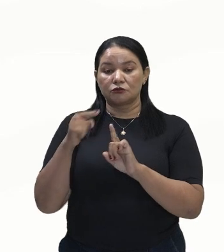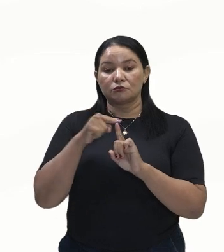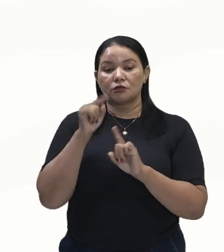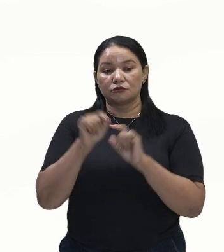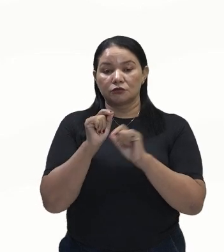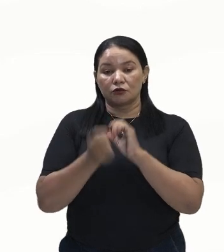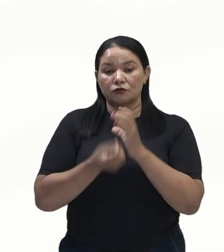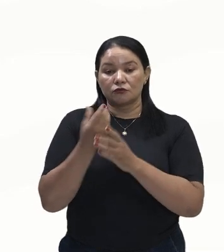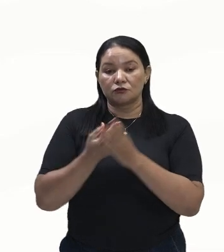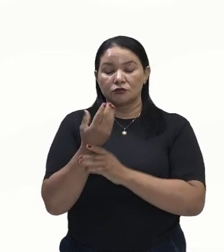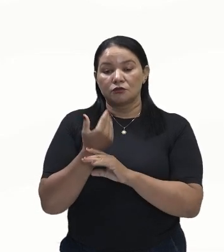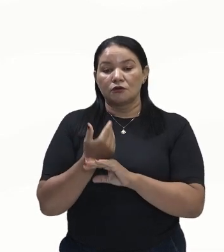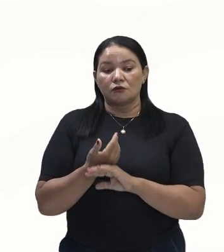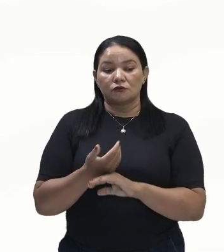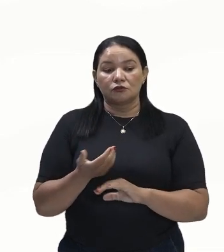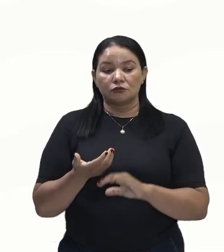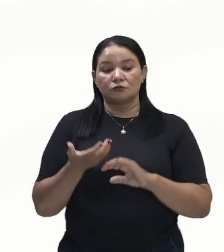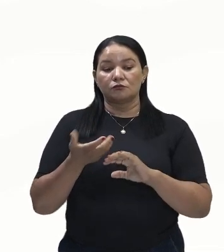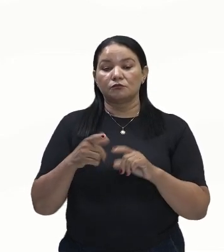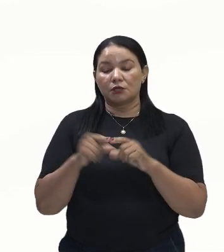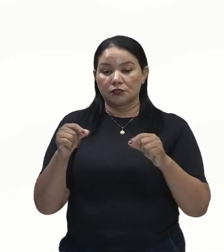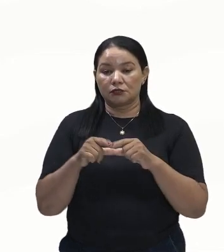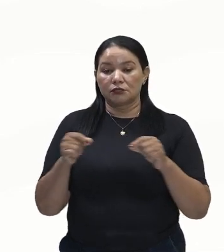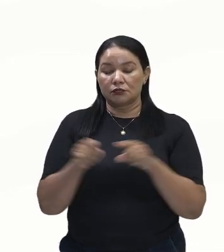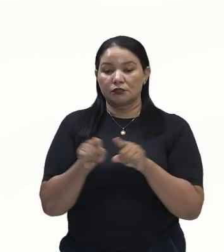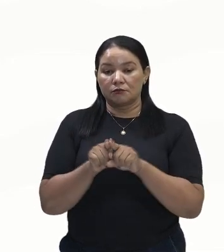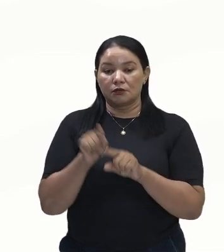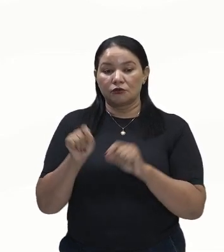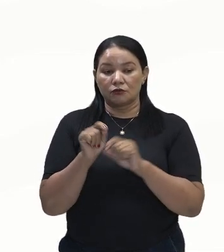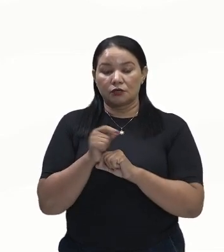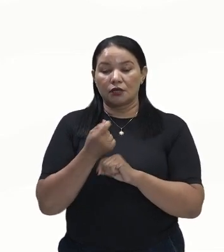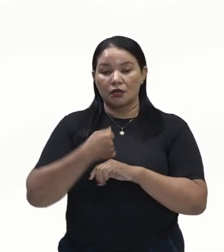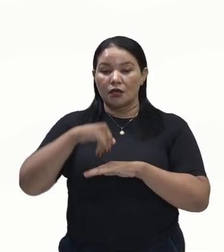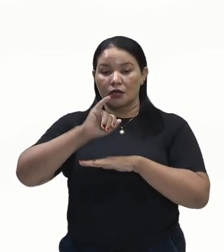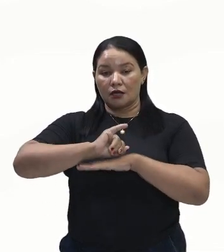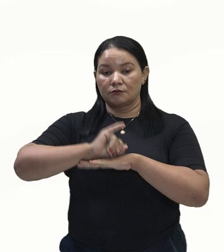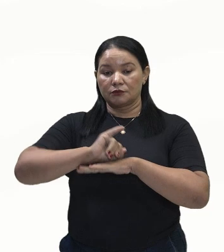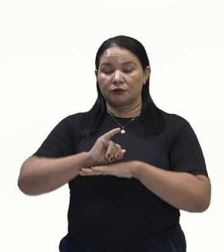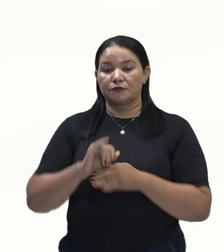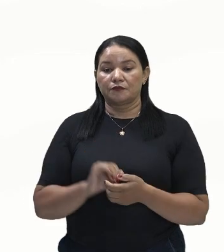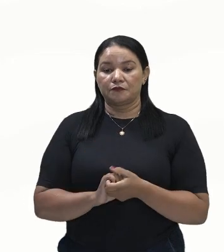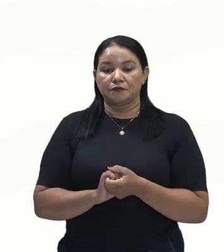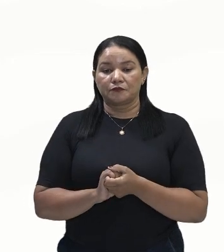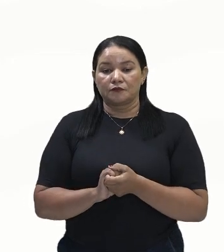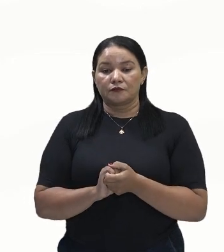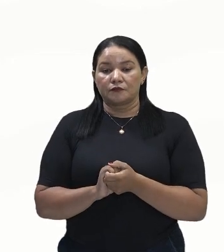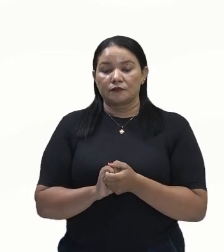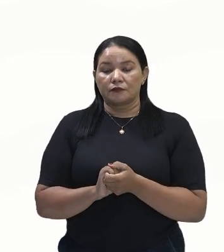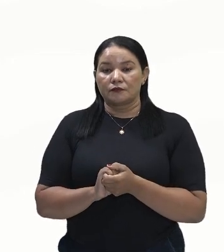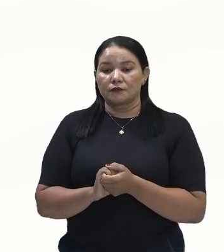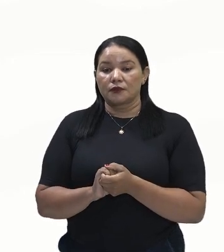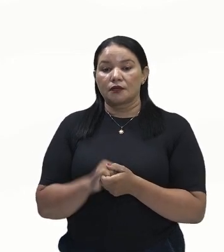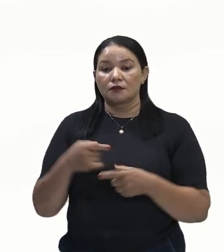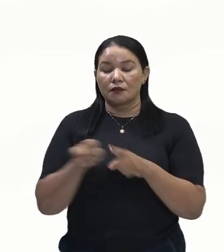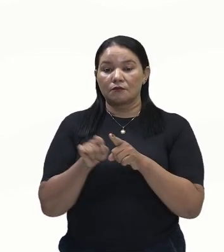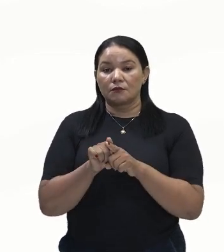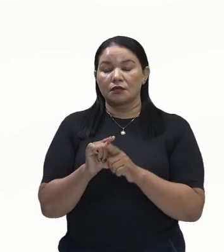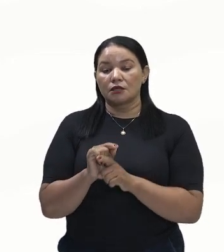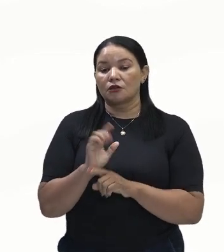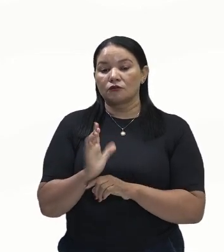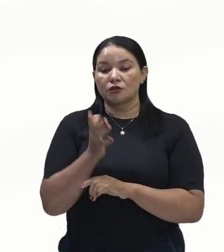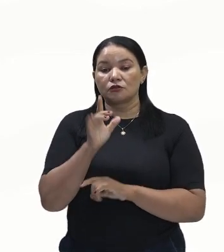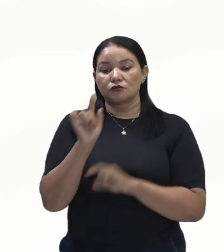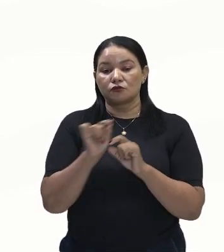de Brasília, que atualmente é a nossa capital federal, que vai também ocorrer, vai